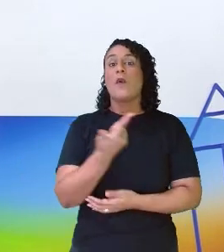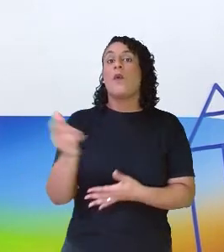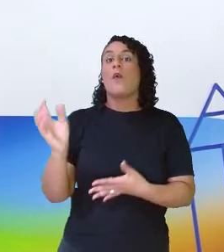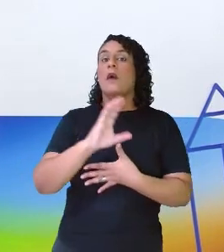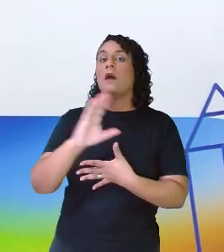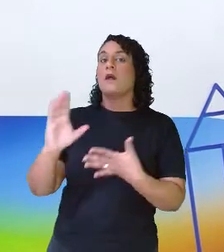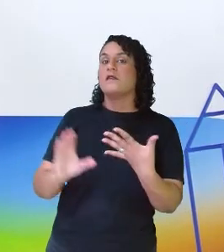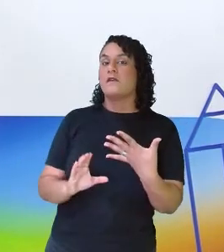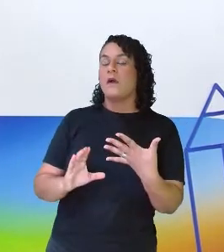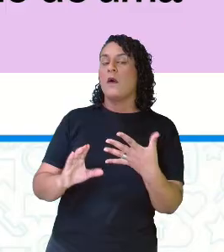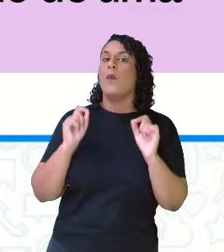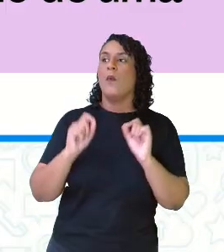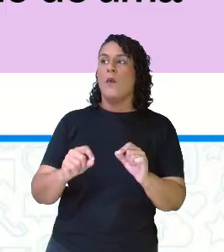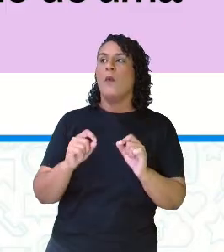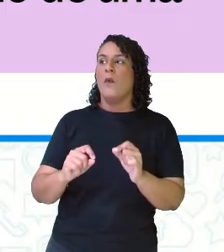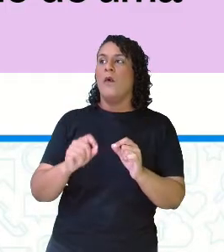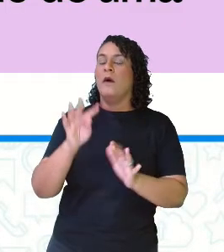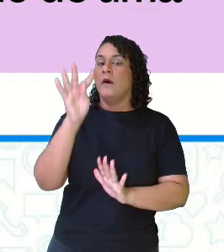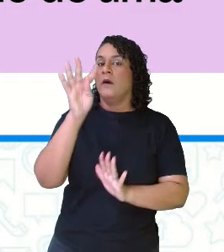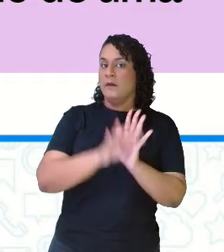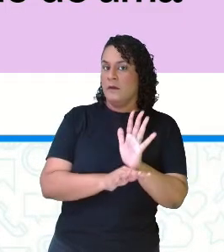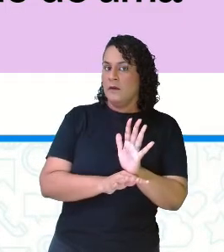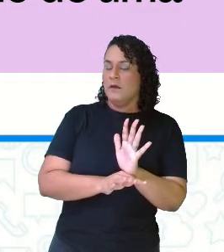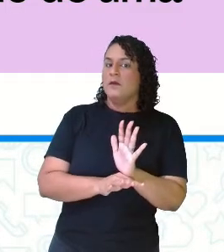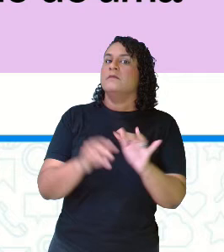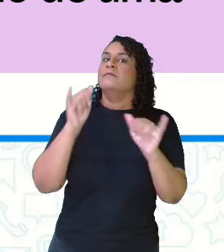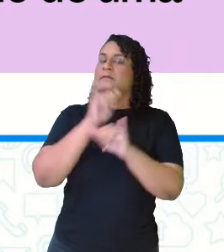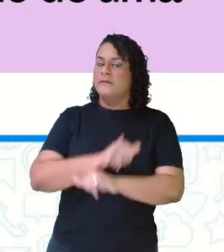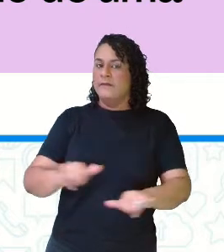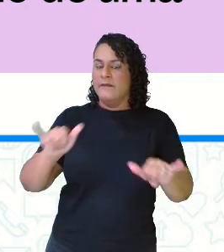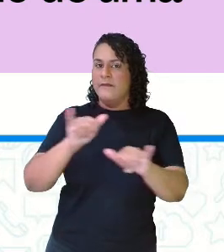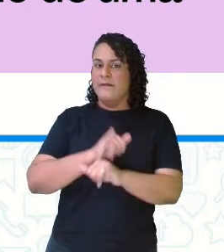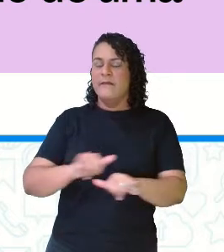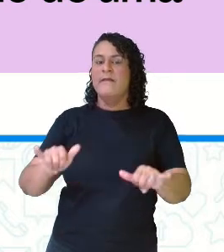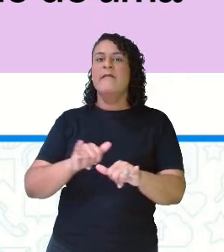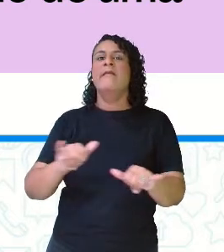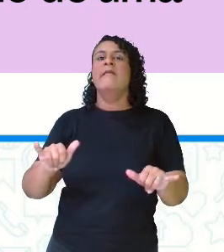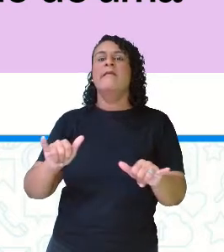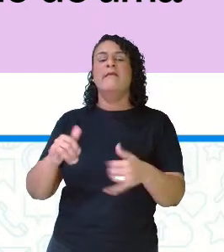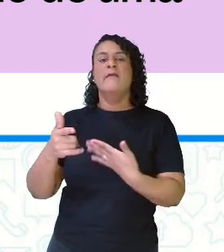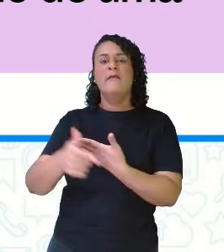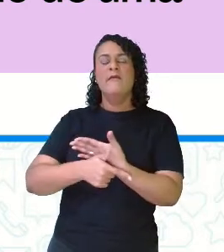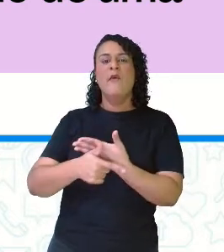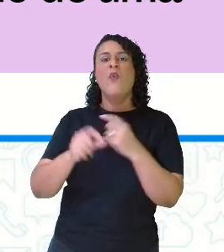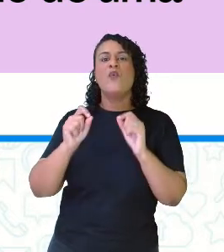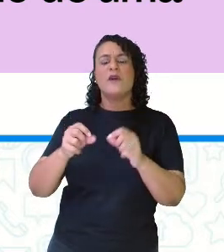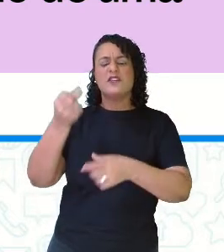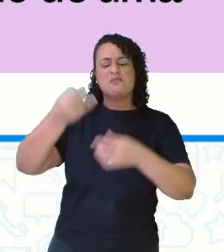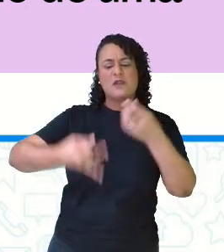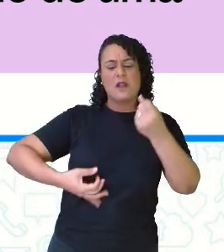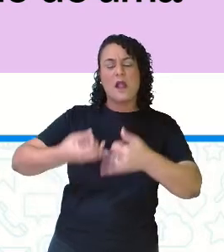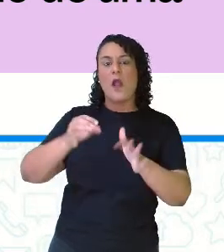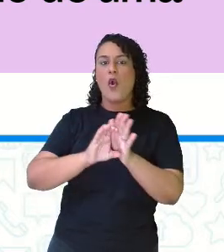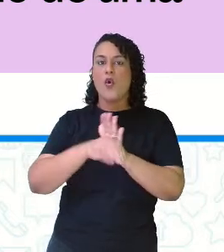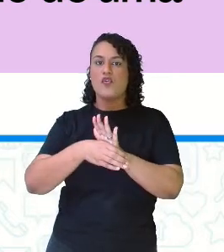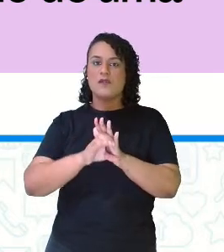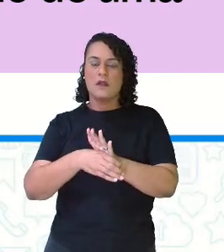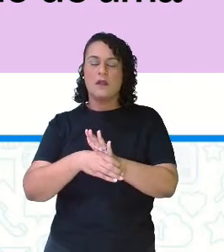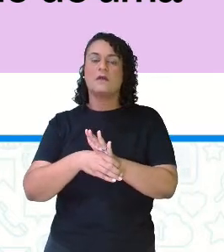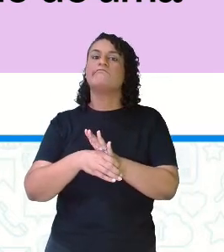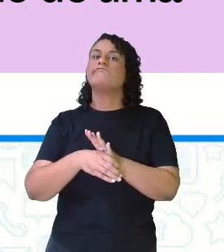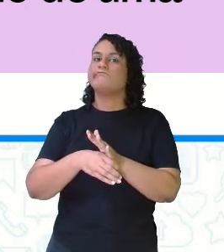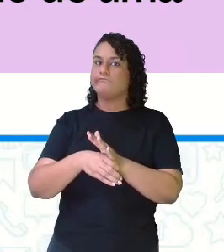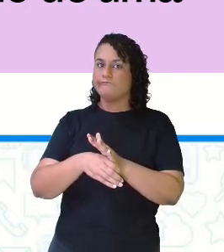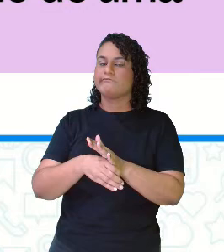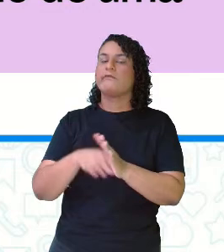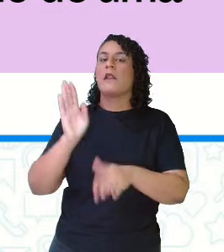aqui de verbete. É um texto de caráter informativo destinado a explicar um conceito, dar definições para um